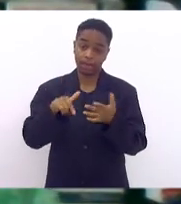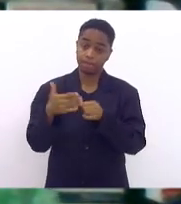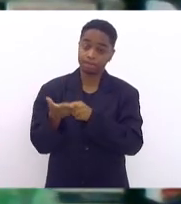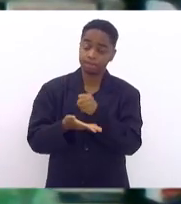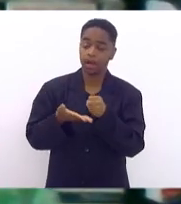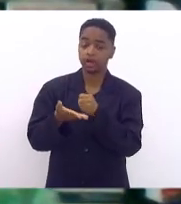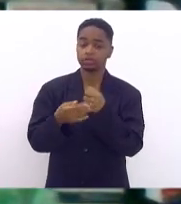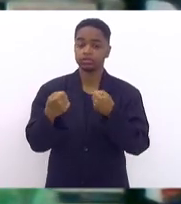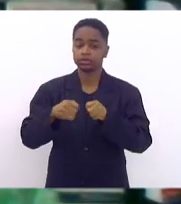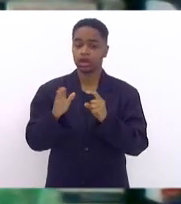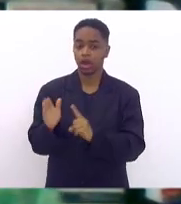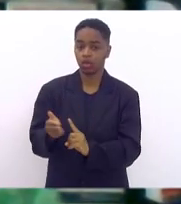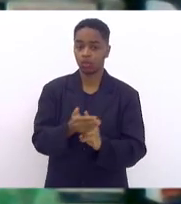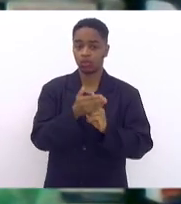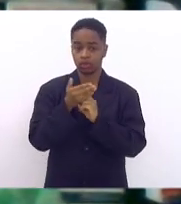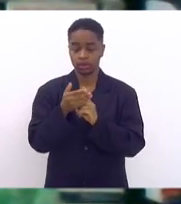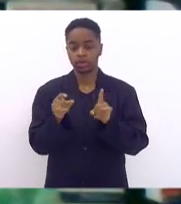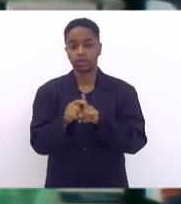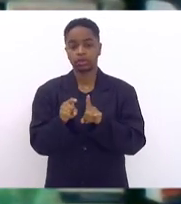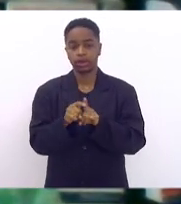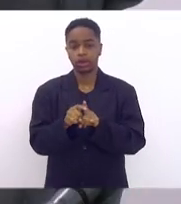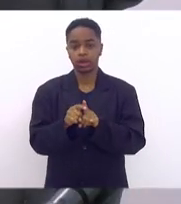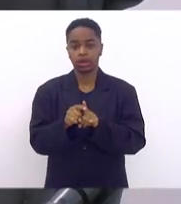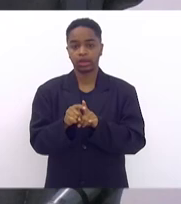né, o acolher e ouvir,